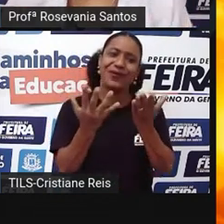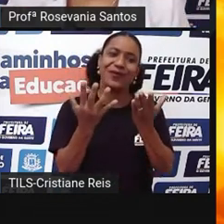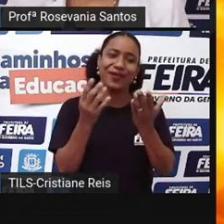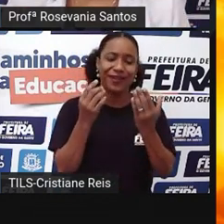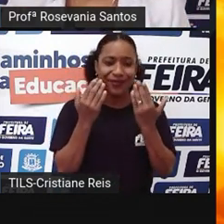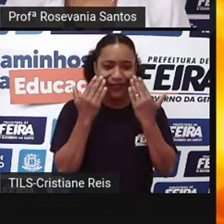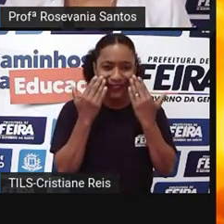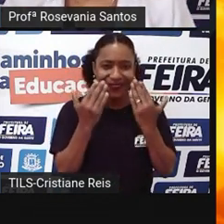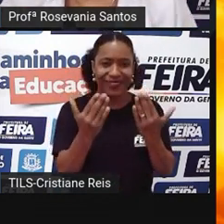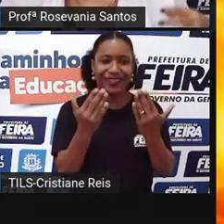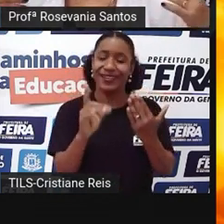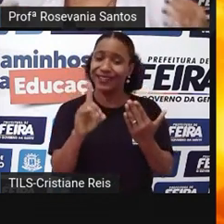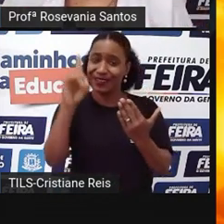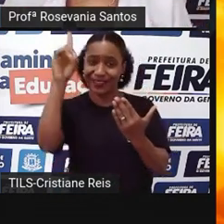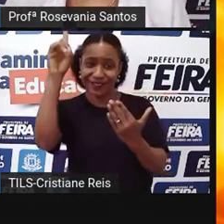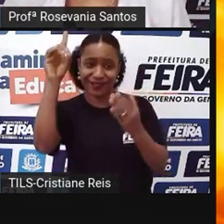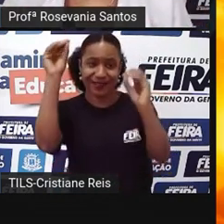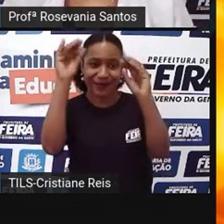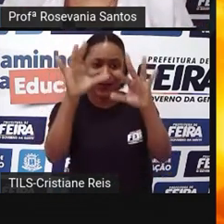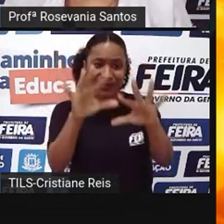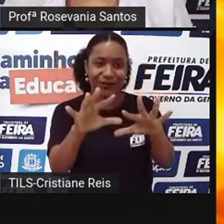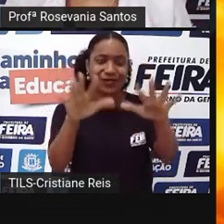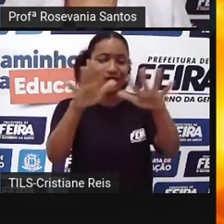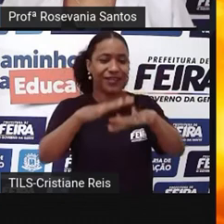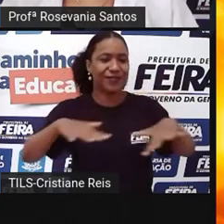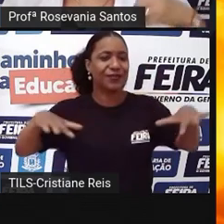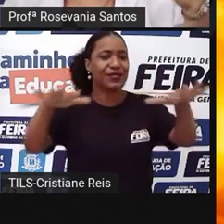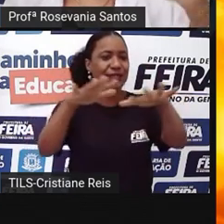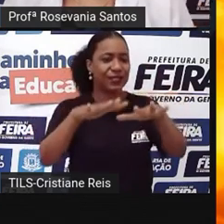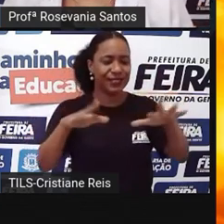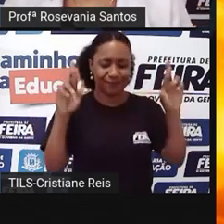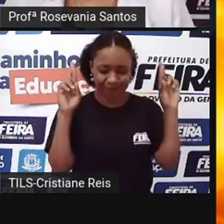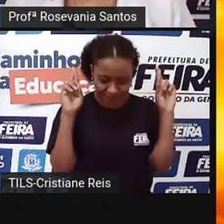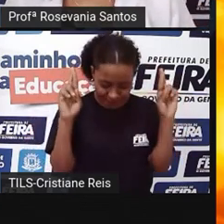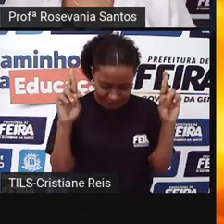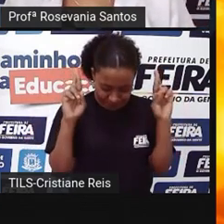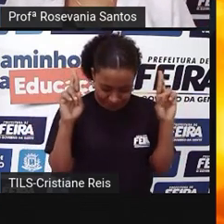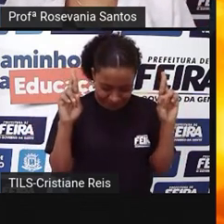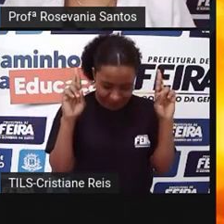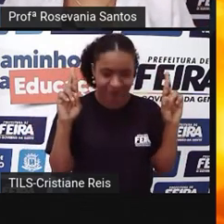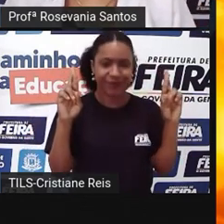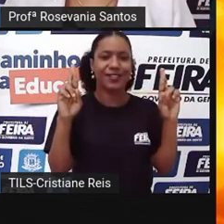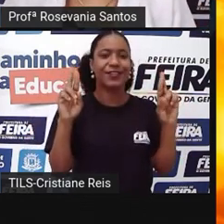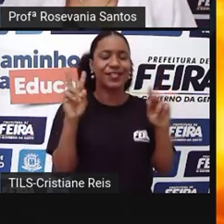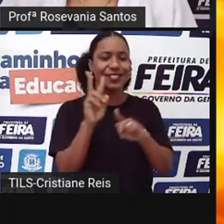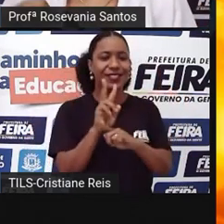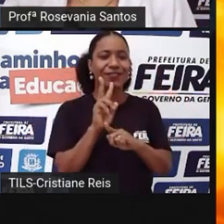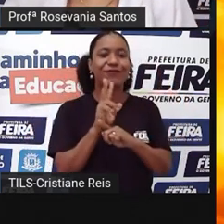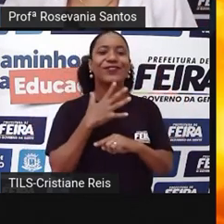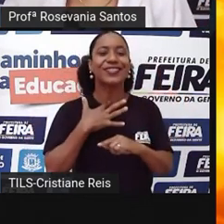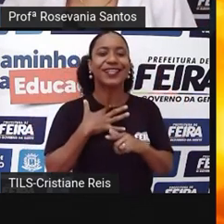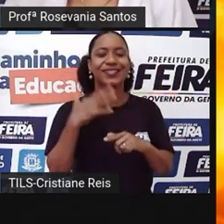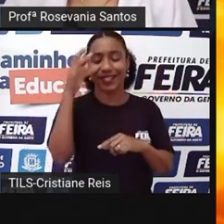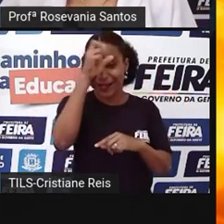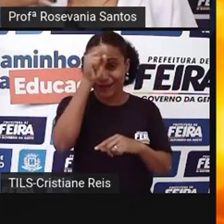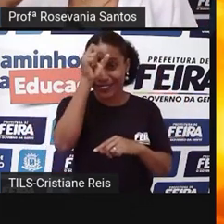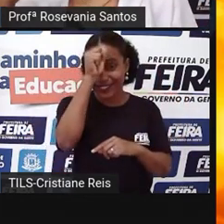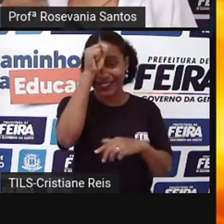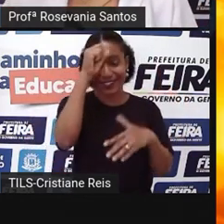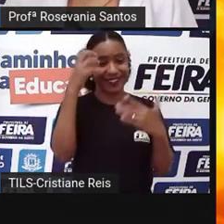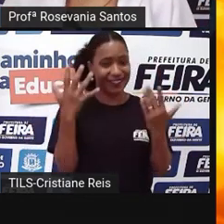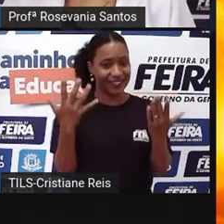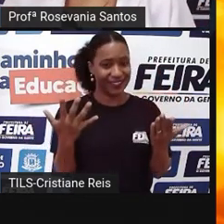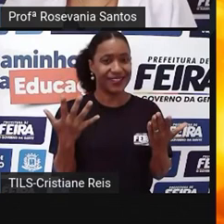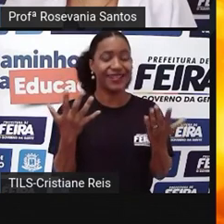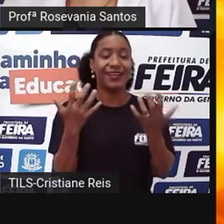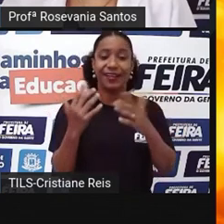os abençoe, né? Que encha vocês de esperança, de vontade mesmo, de buscar, aprender, né, de ter